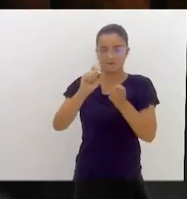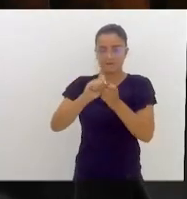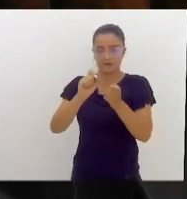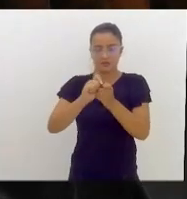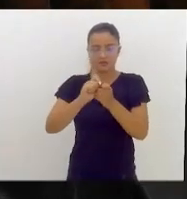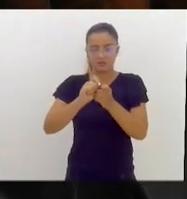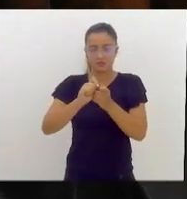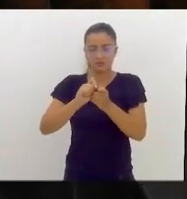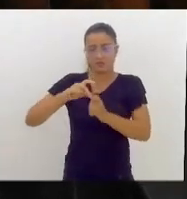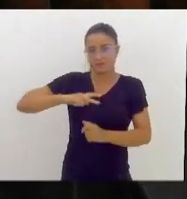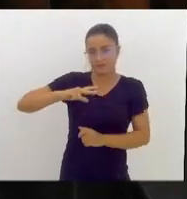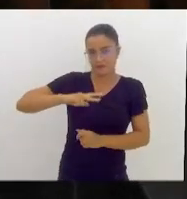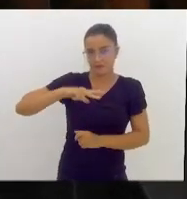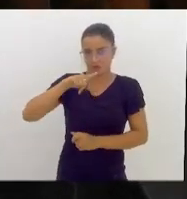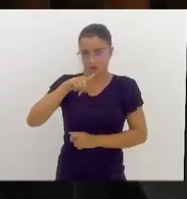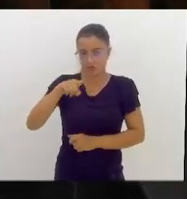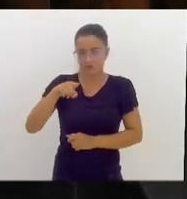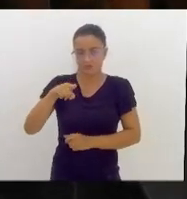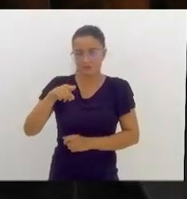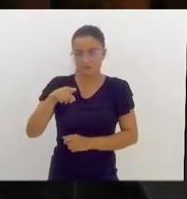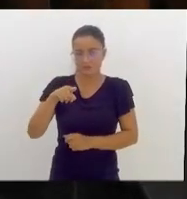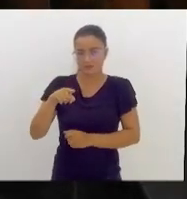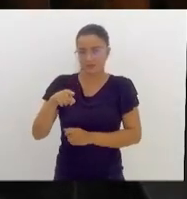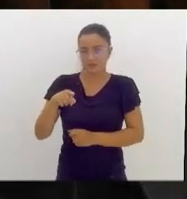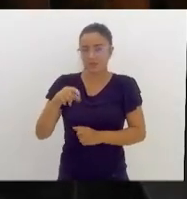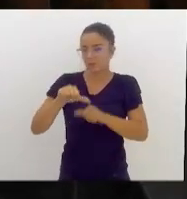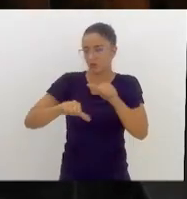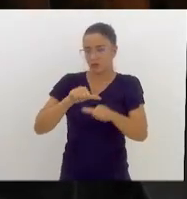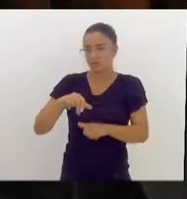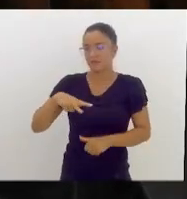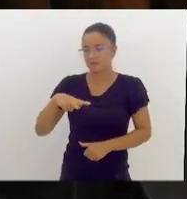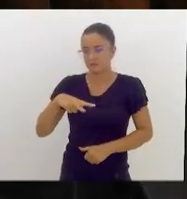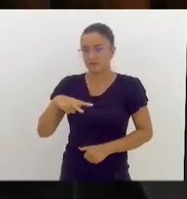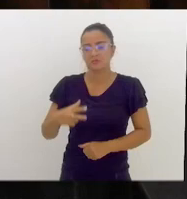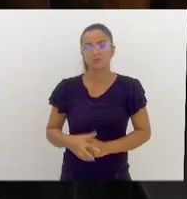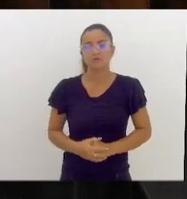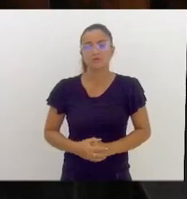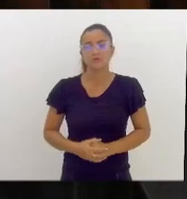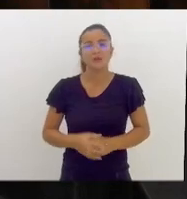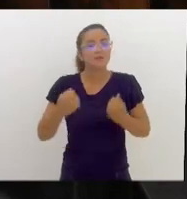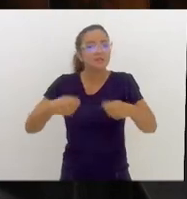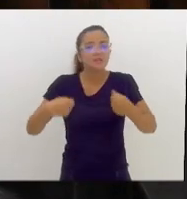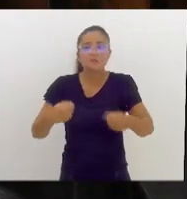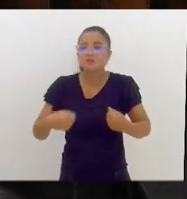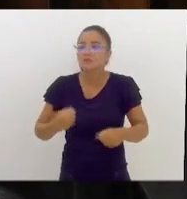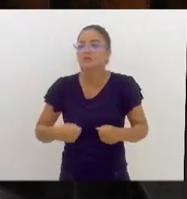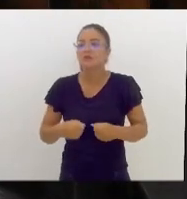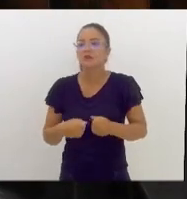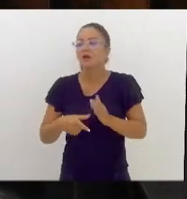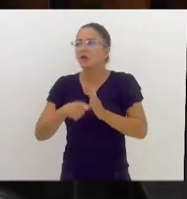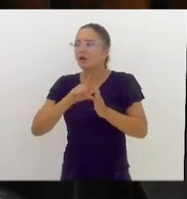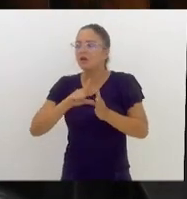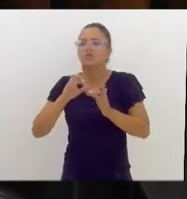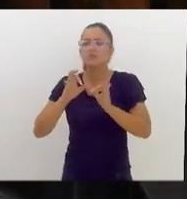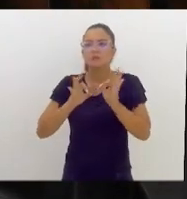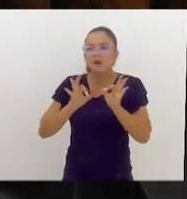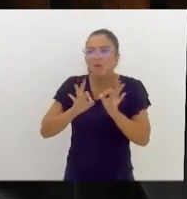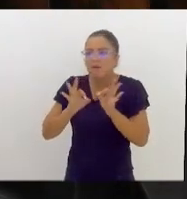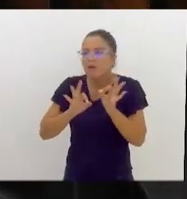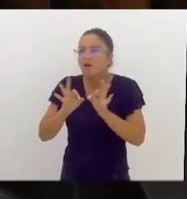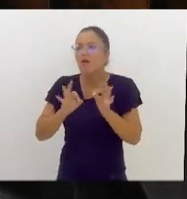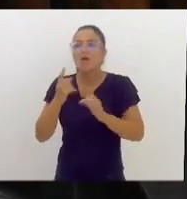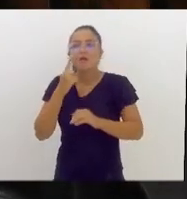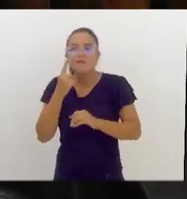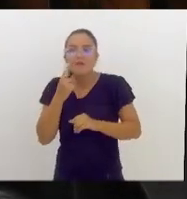desse serviço, da operação desses serviços, devia ter se preparado, pelo menos, para fazer a regulação e a